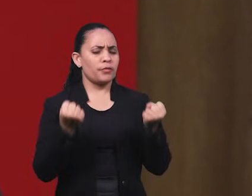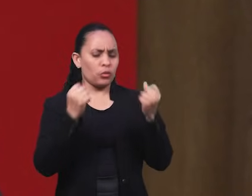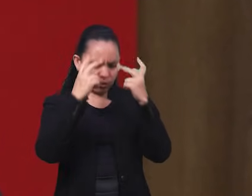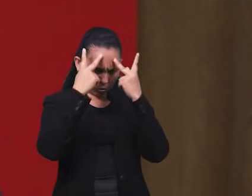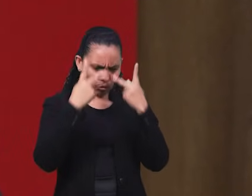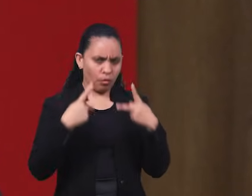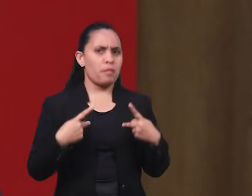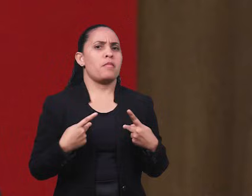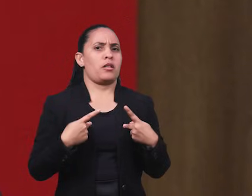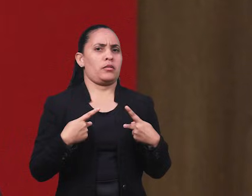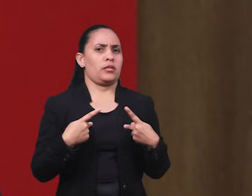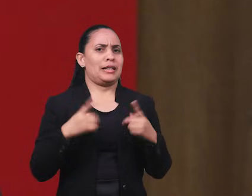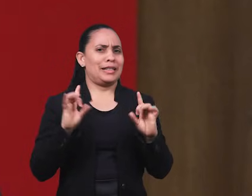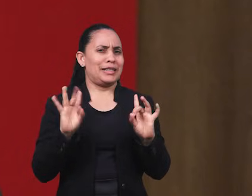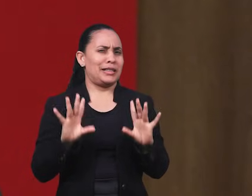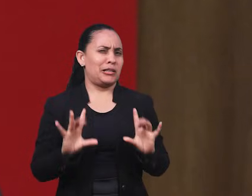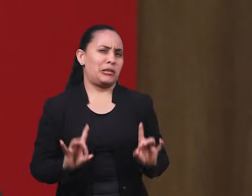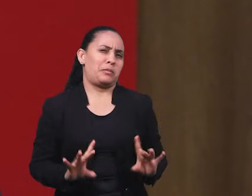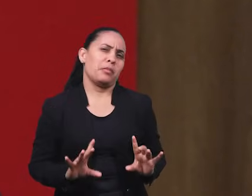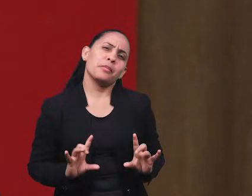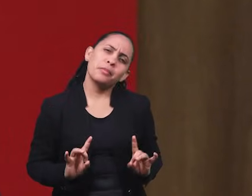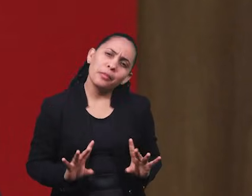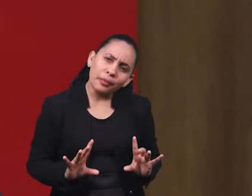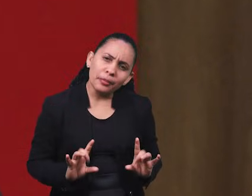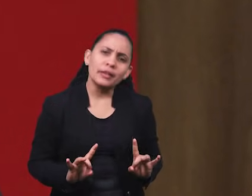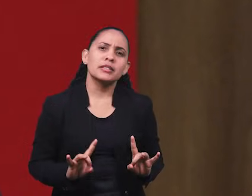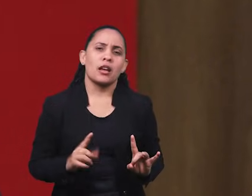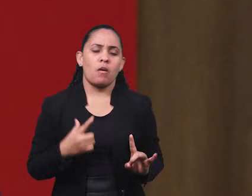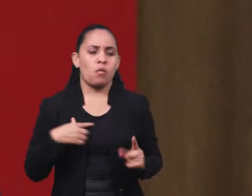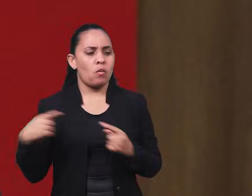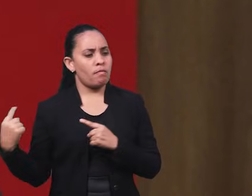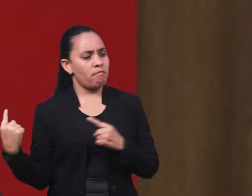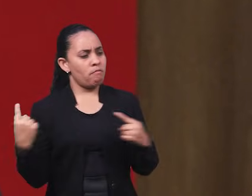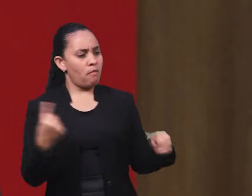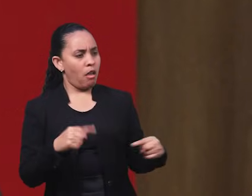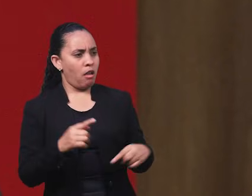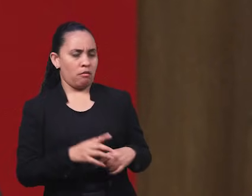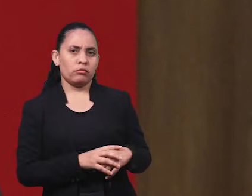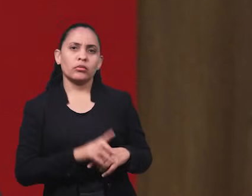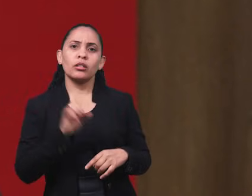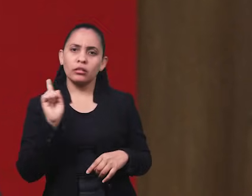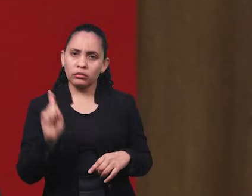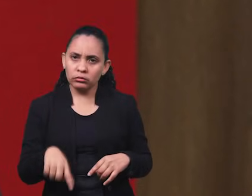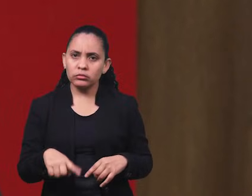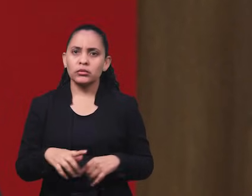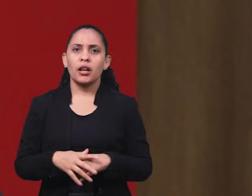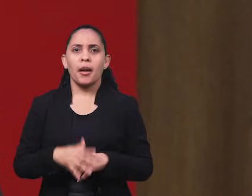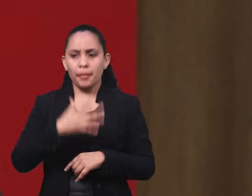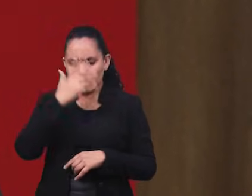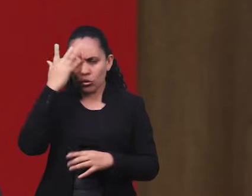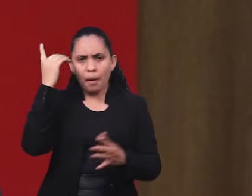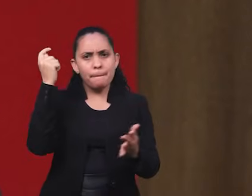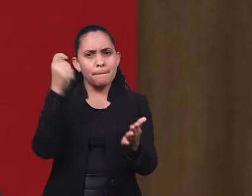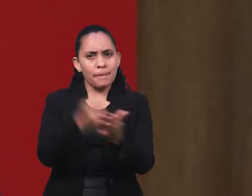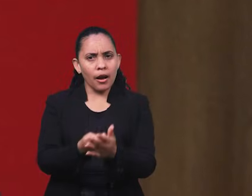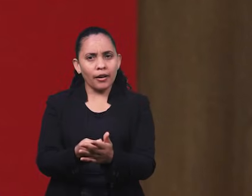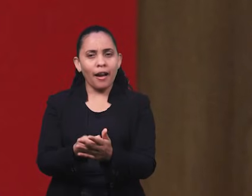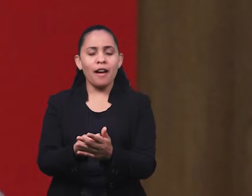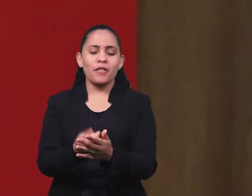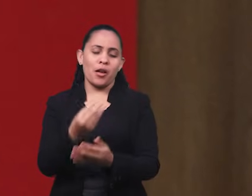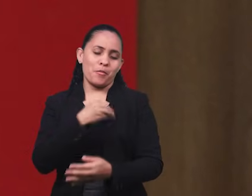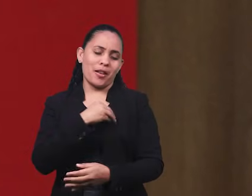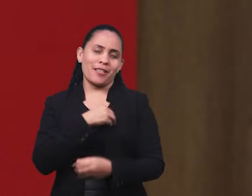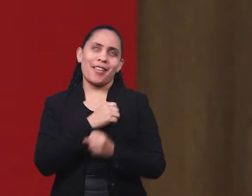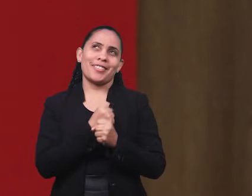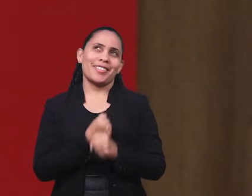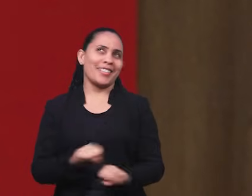inclusive especialmente o motivo de um combate grande de Lutero às chamadas indulgências. A pessoa pagava, ficava